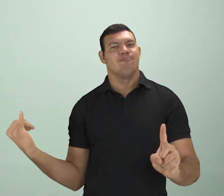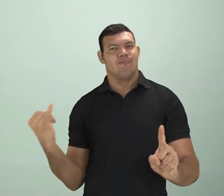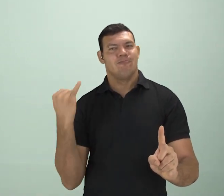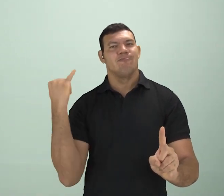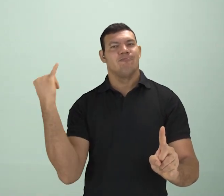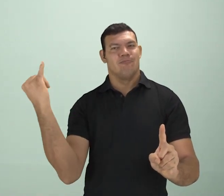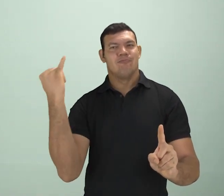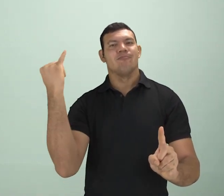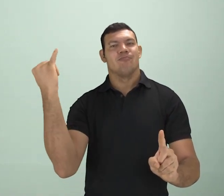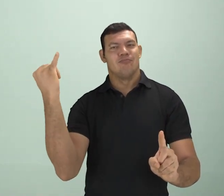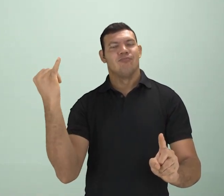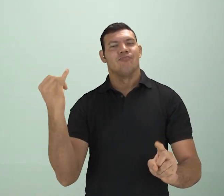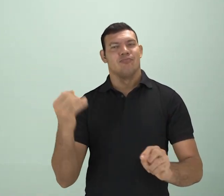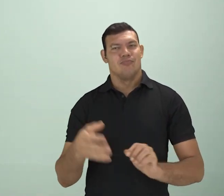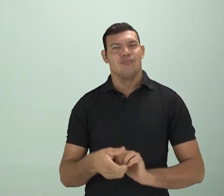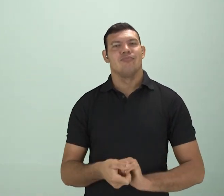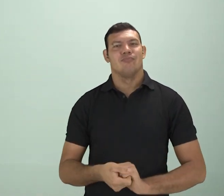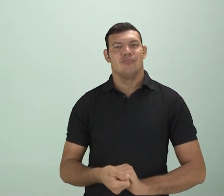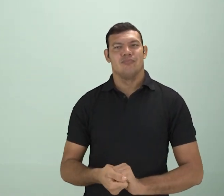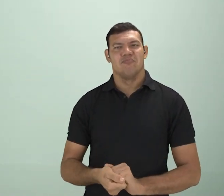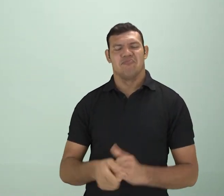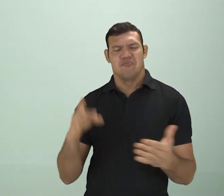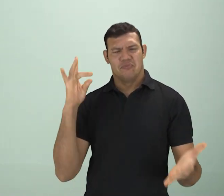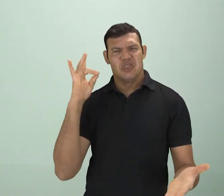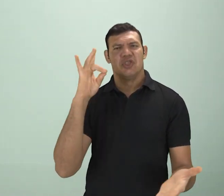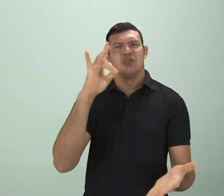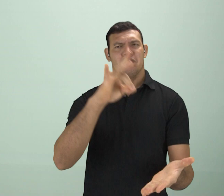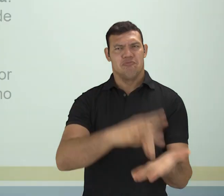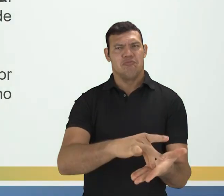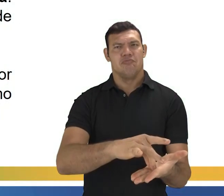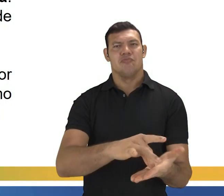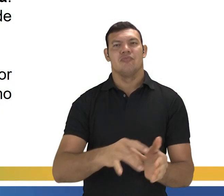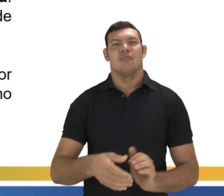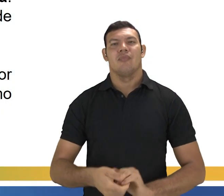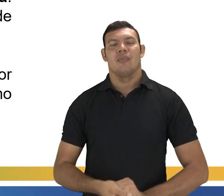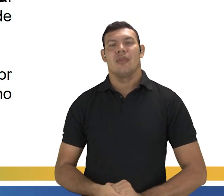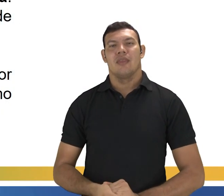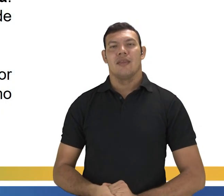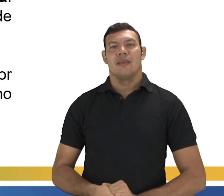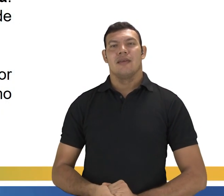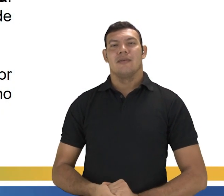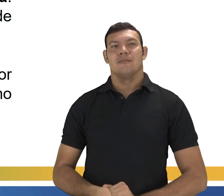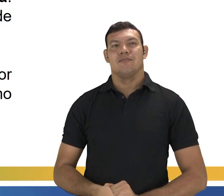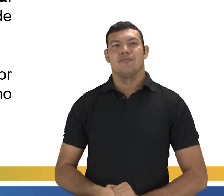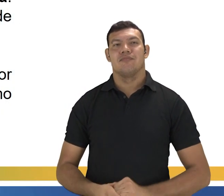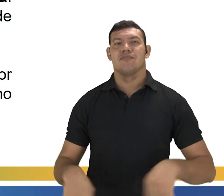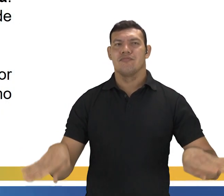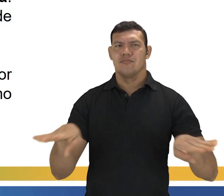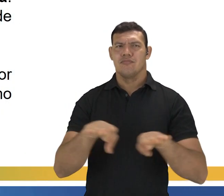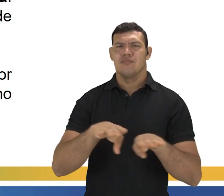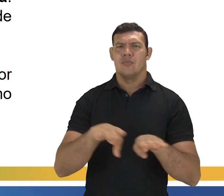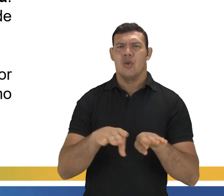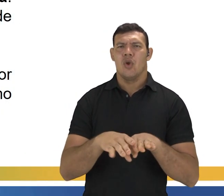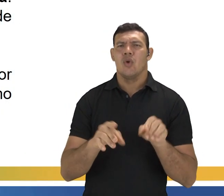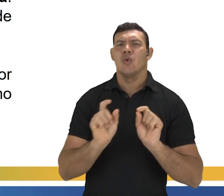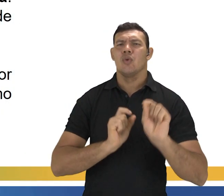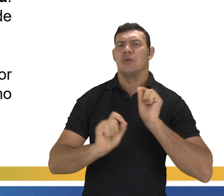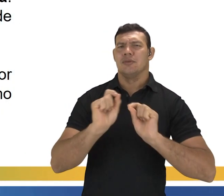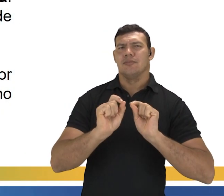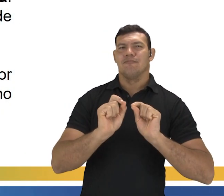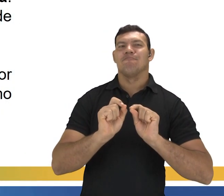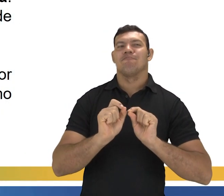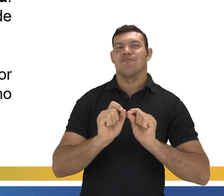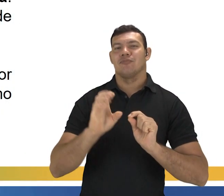desse exemplo ganhe maior validade no seu texto. Eu quero deixar também para você alguns operadores argumentativos que são